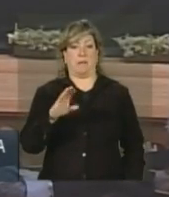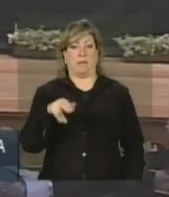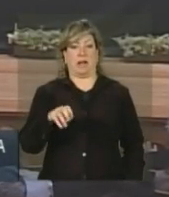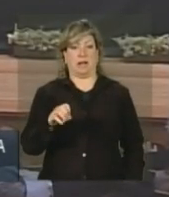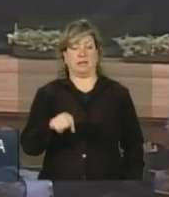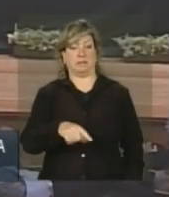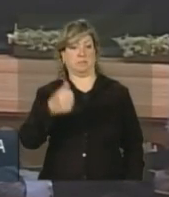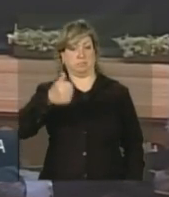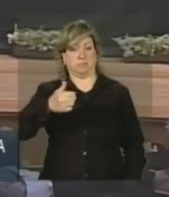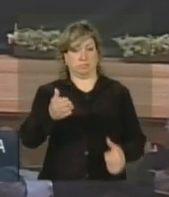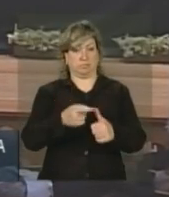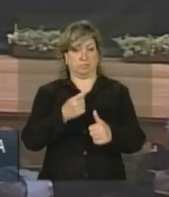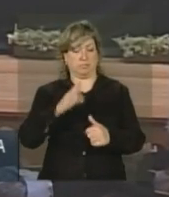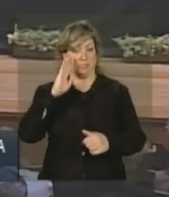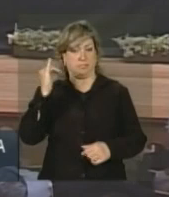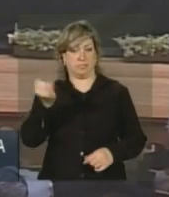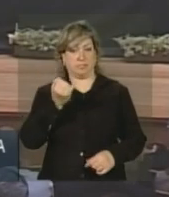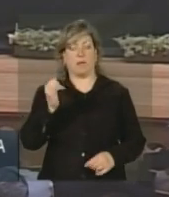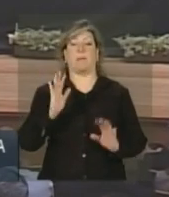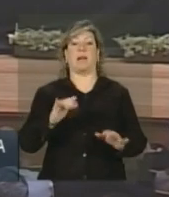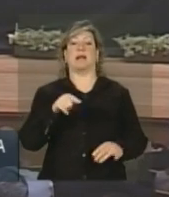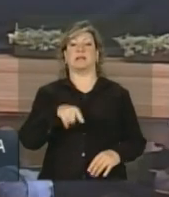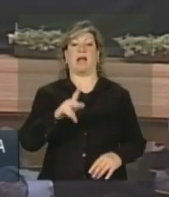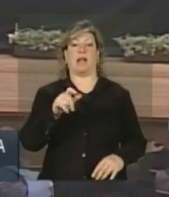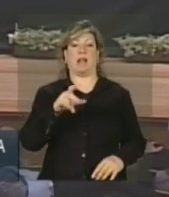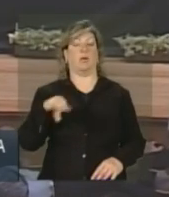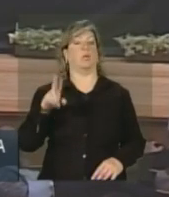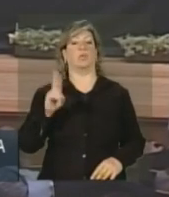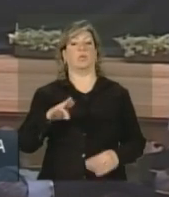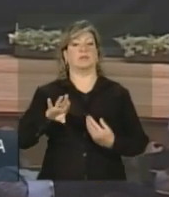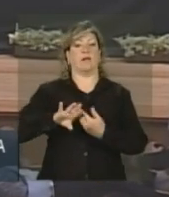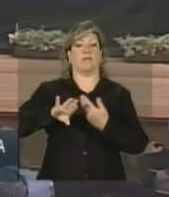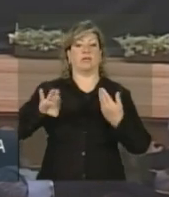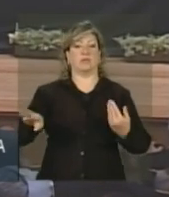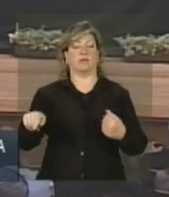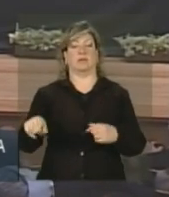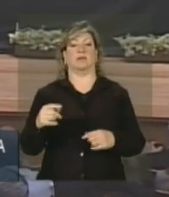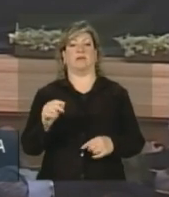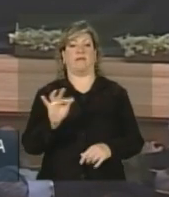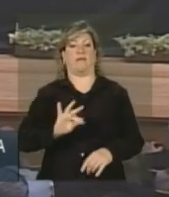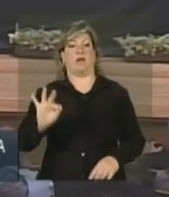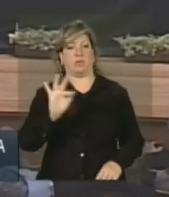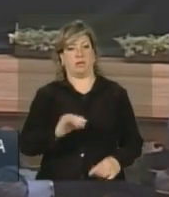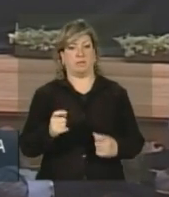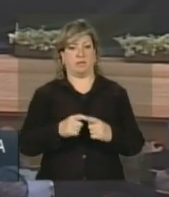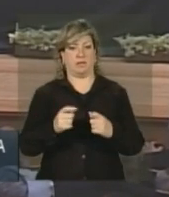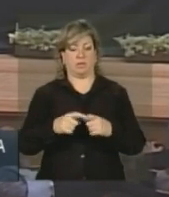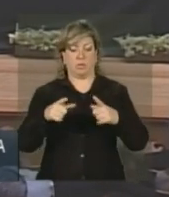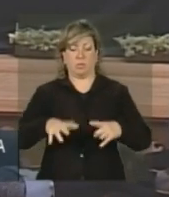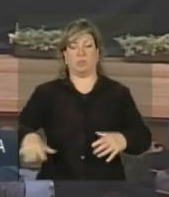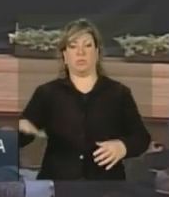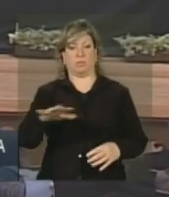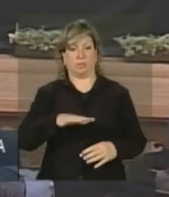casa, ele nunca se distanciou totalmente da Faculdade de Medicina e seu complexo hospitalar.